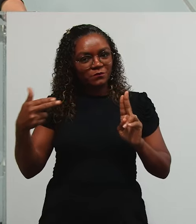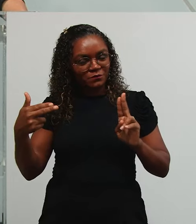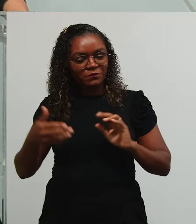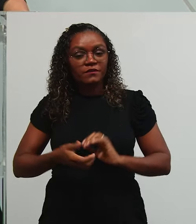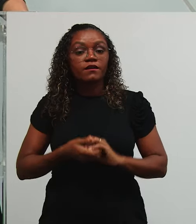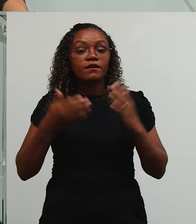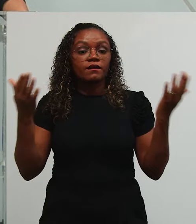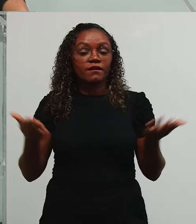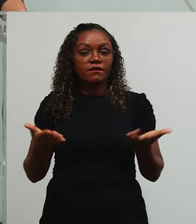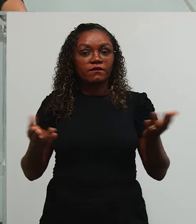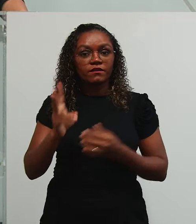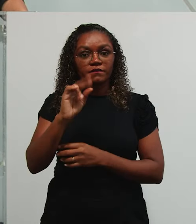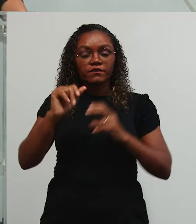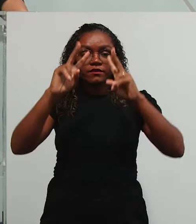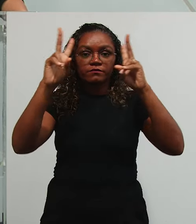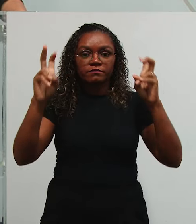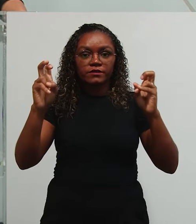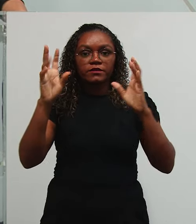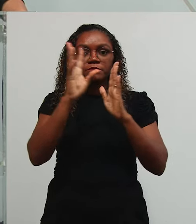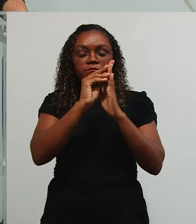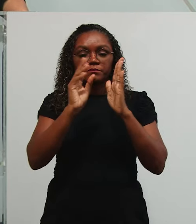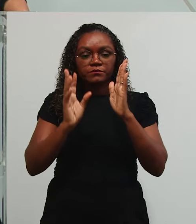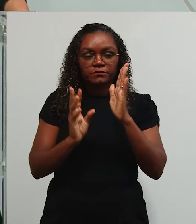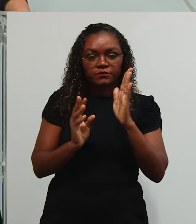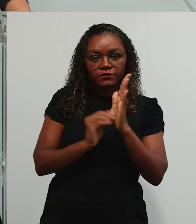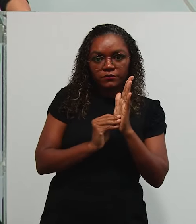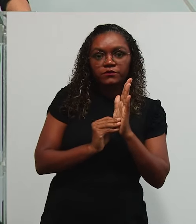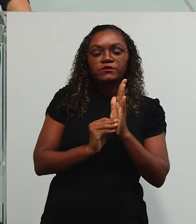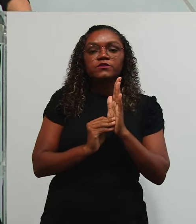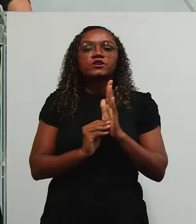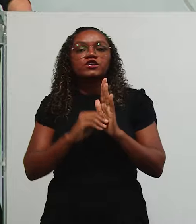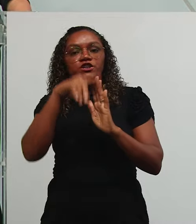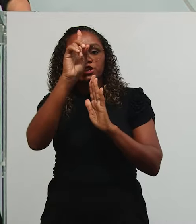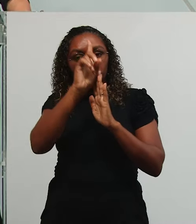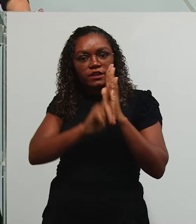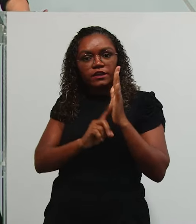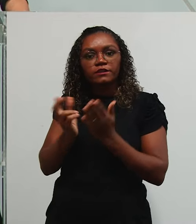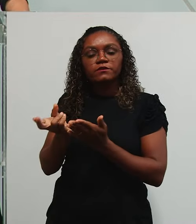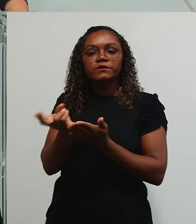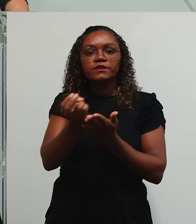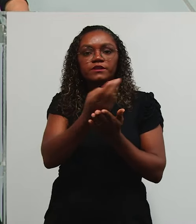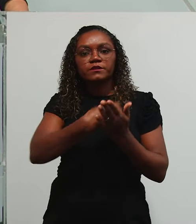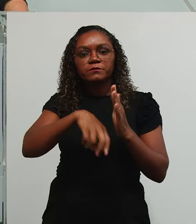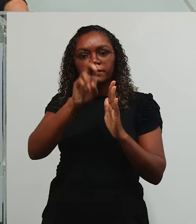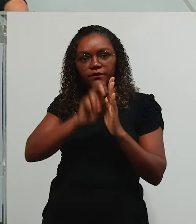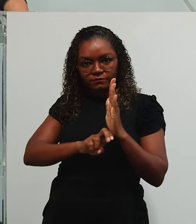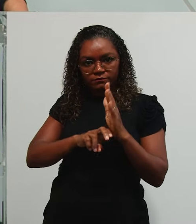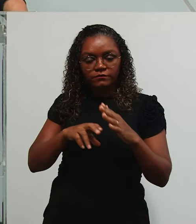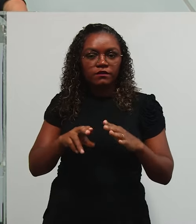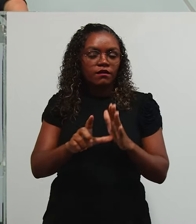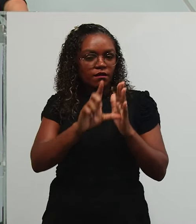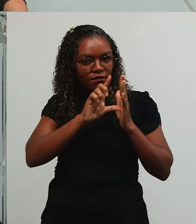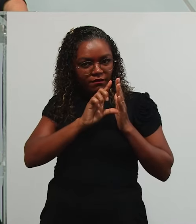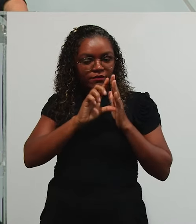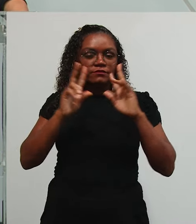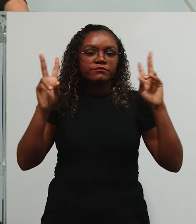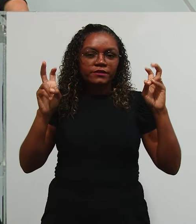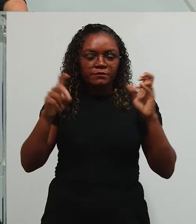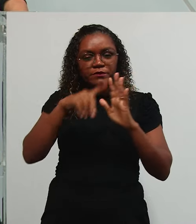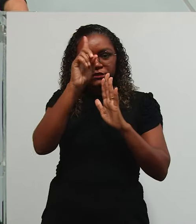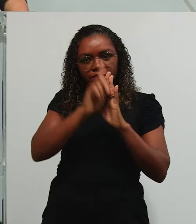começar noções de Direito Tributário Então até esse momento Vocês tiveram contato com noções de direito do